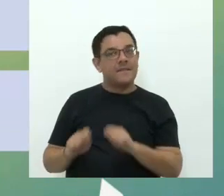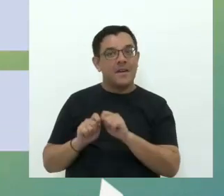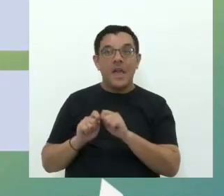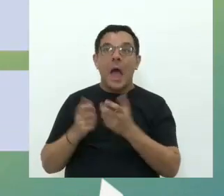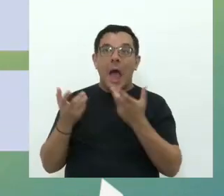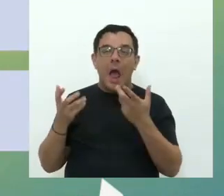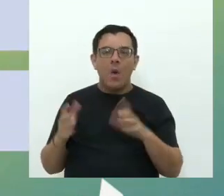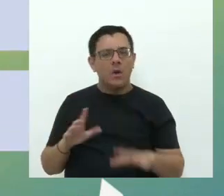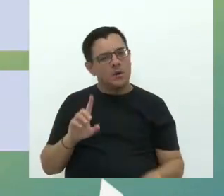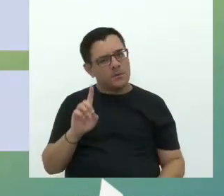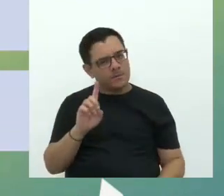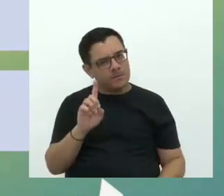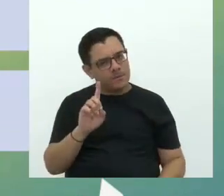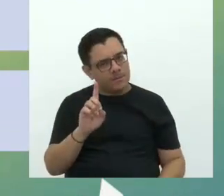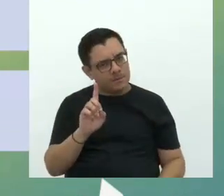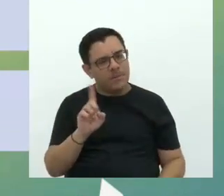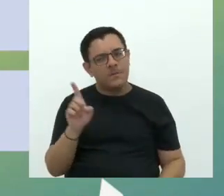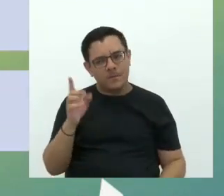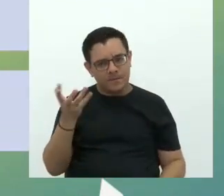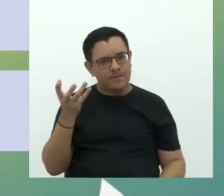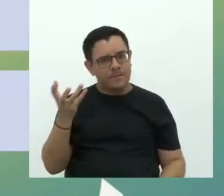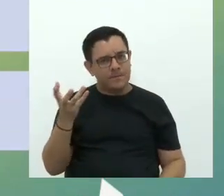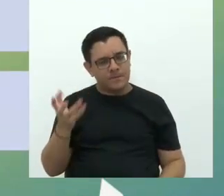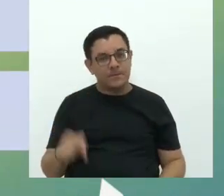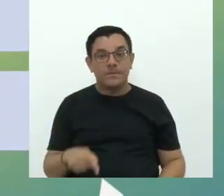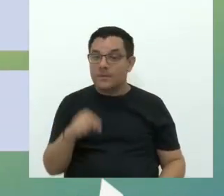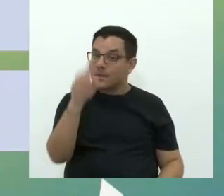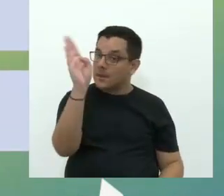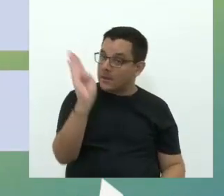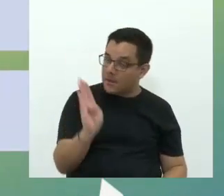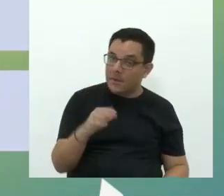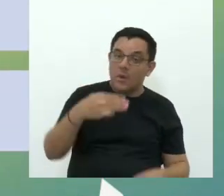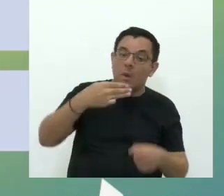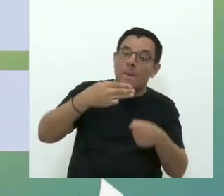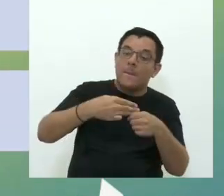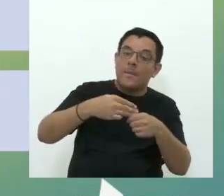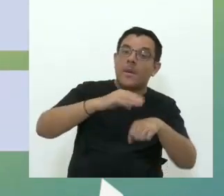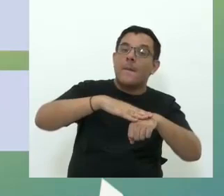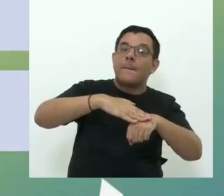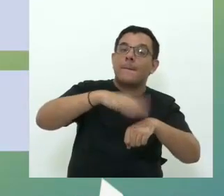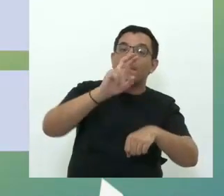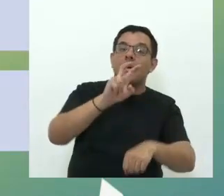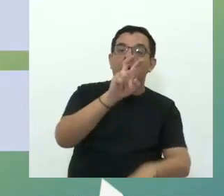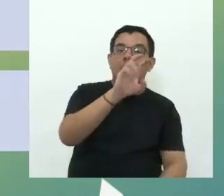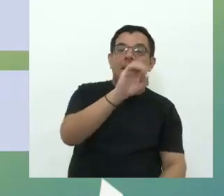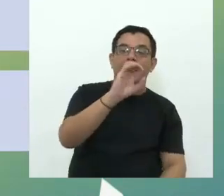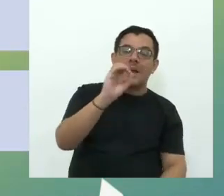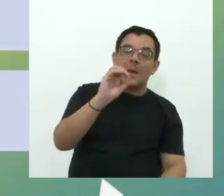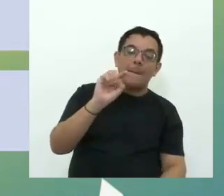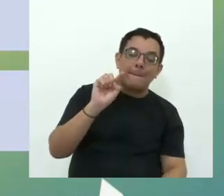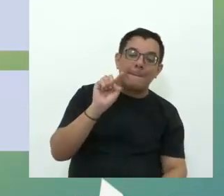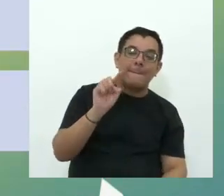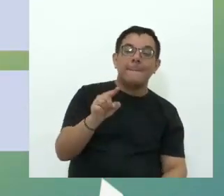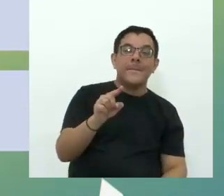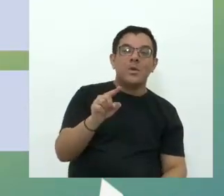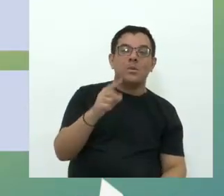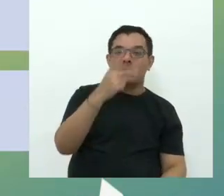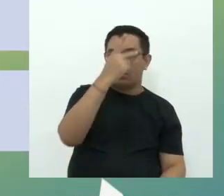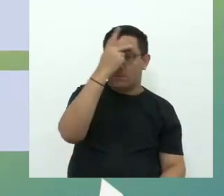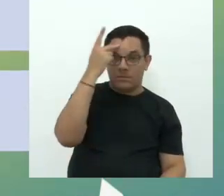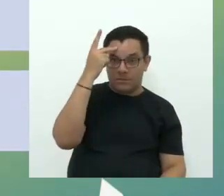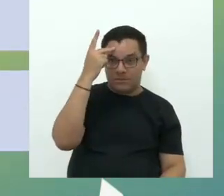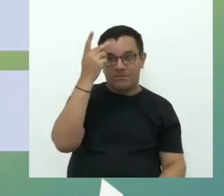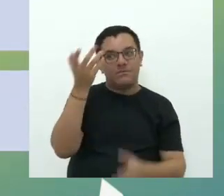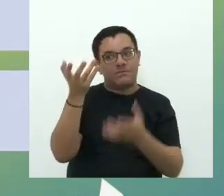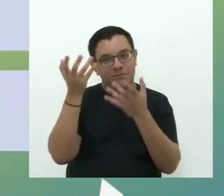certa capacidade institucional só que Lembrando que no Brasil em eleições municipais temos mais de 500.000 candidatos É